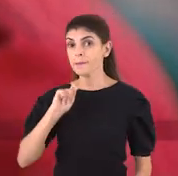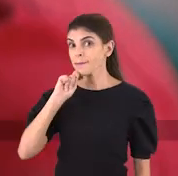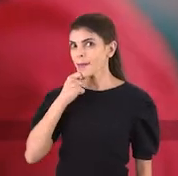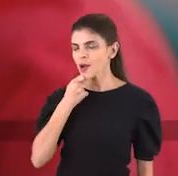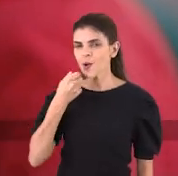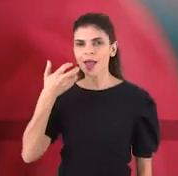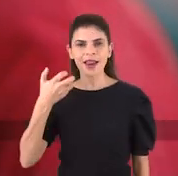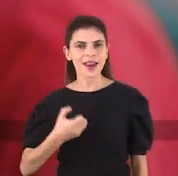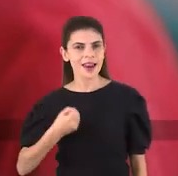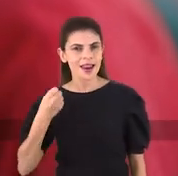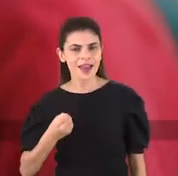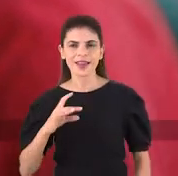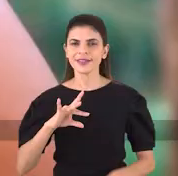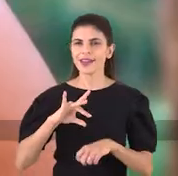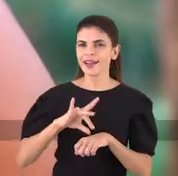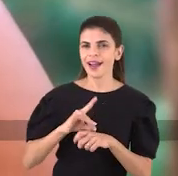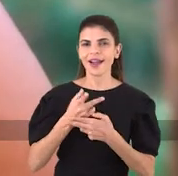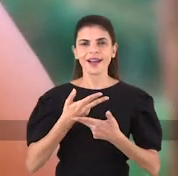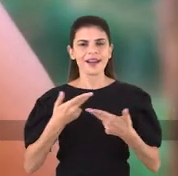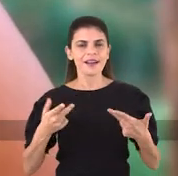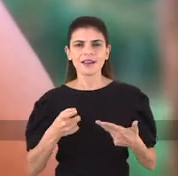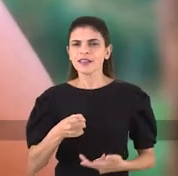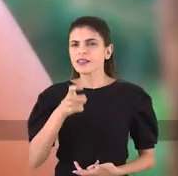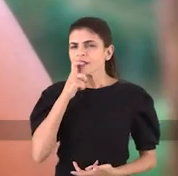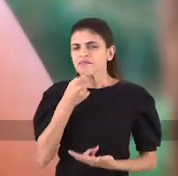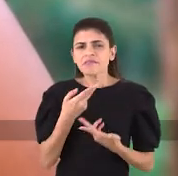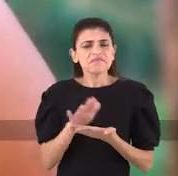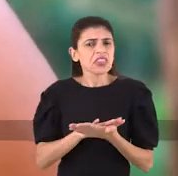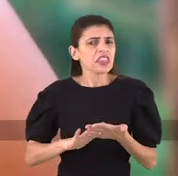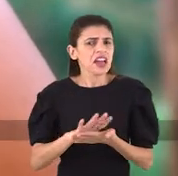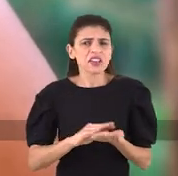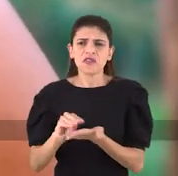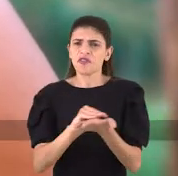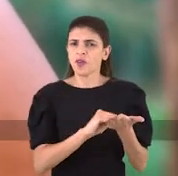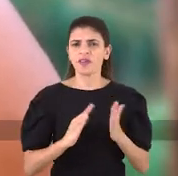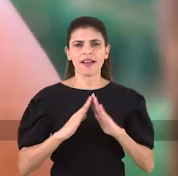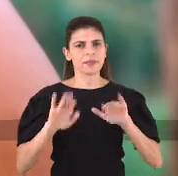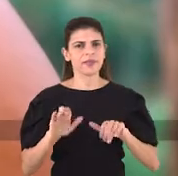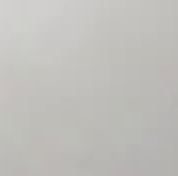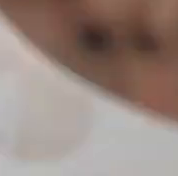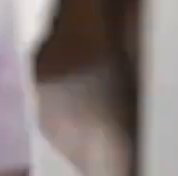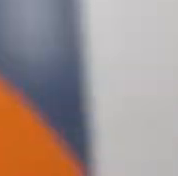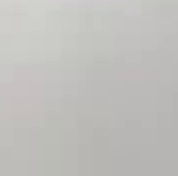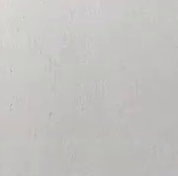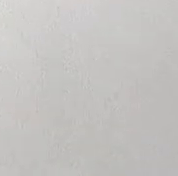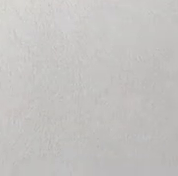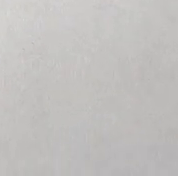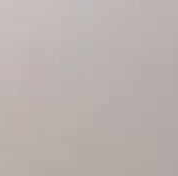Não falta o pão, não falta o leite, não falta os cereais, nem os congelados na minha casa.